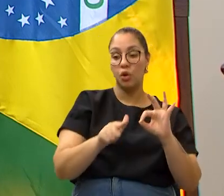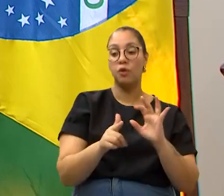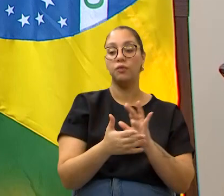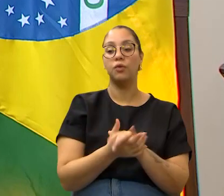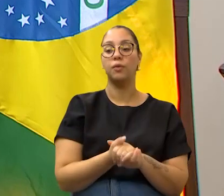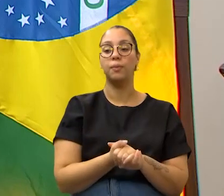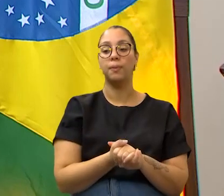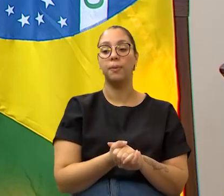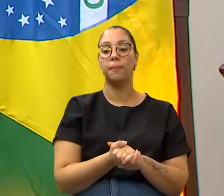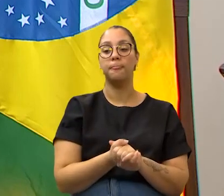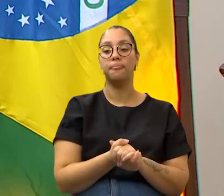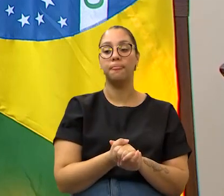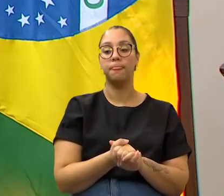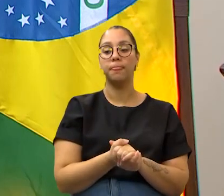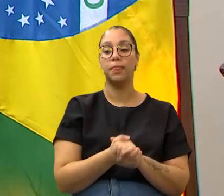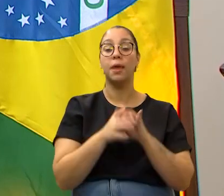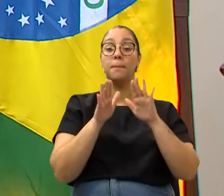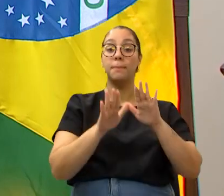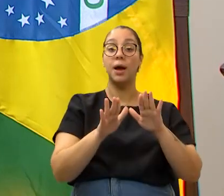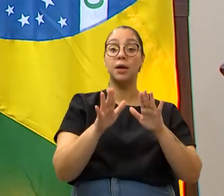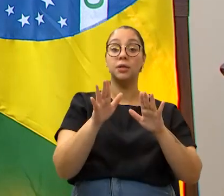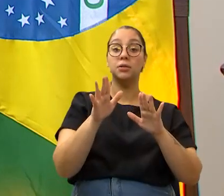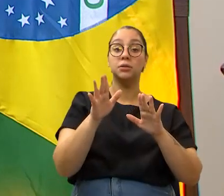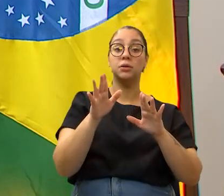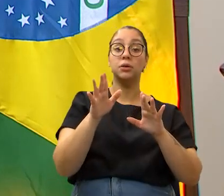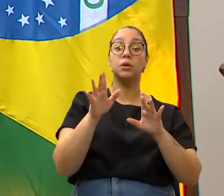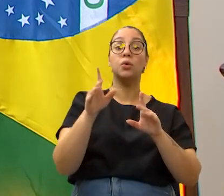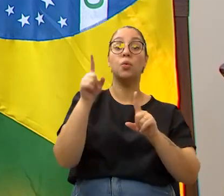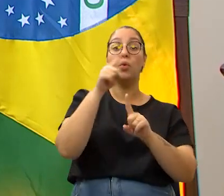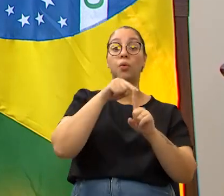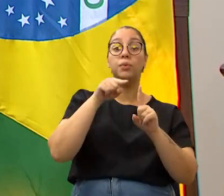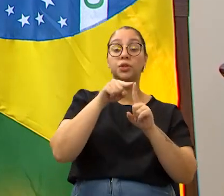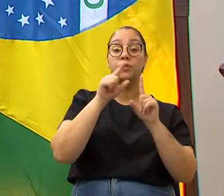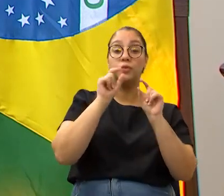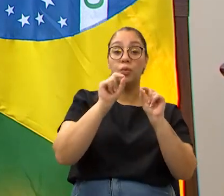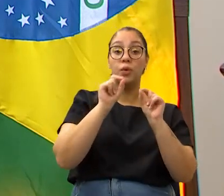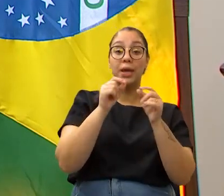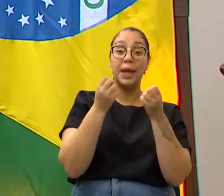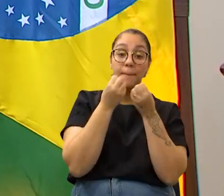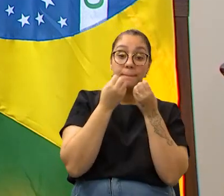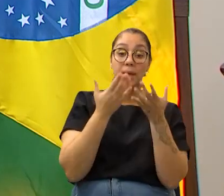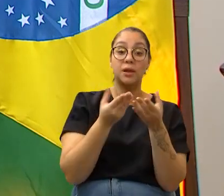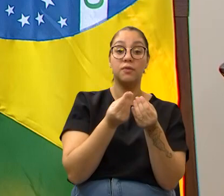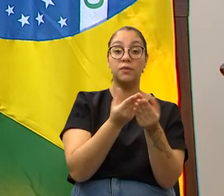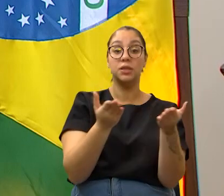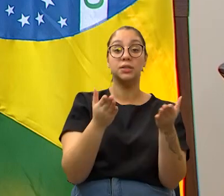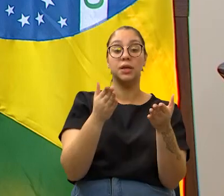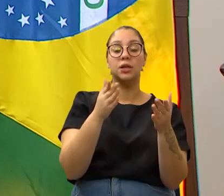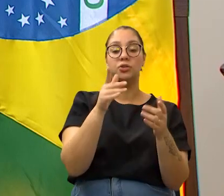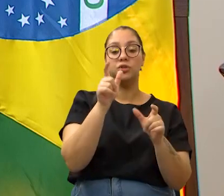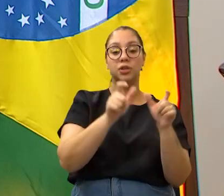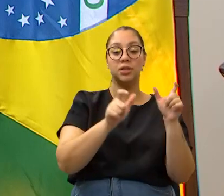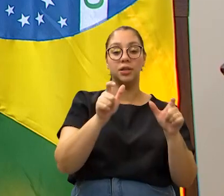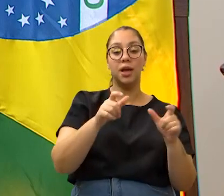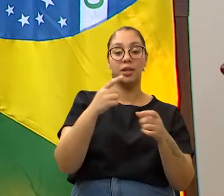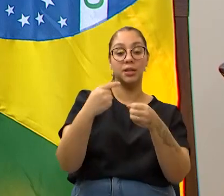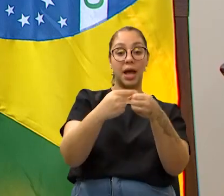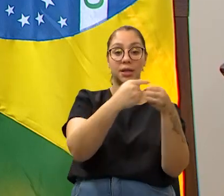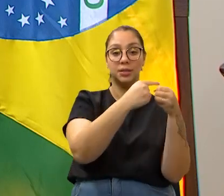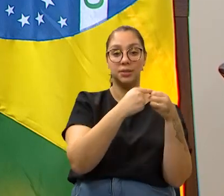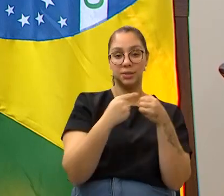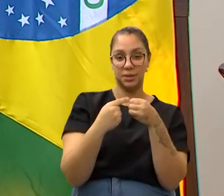organizacional, mas visa beneficiar os pacientes da região metropolitana de